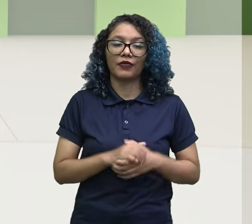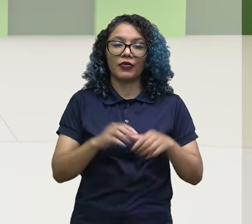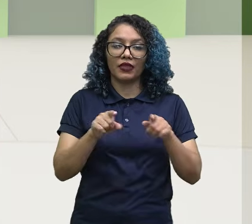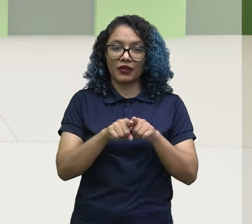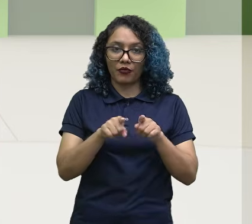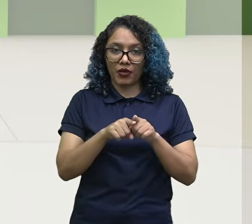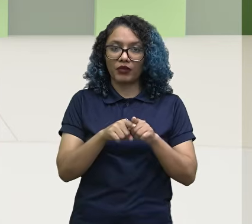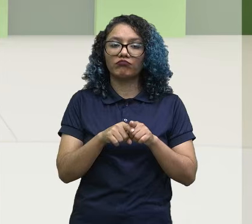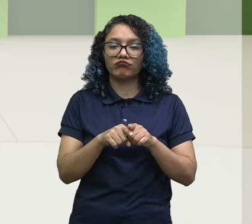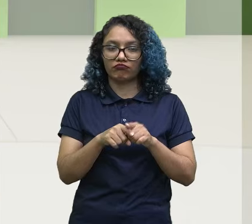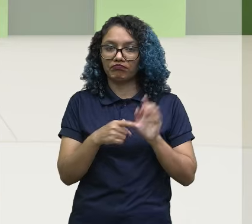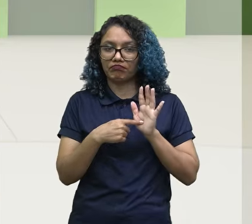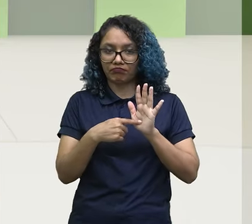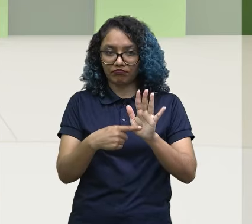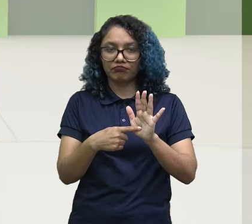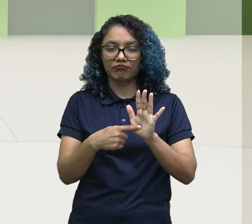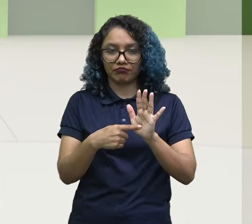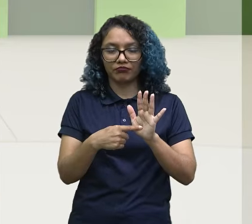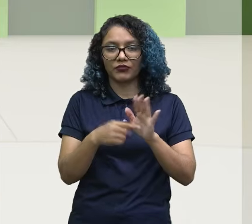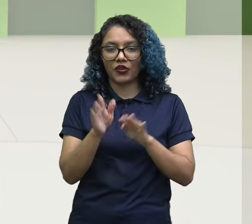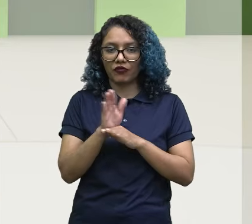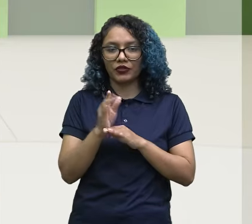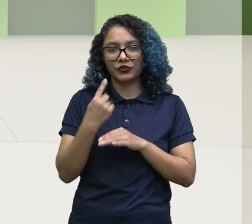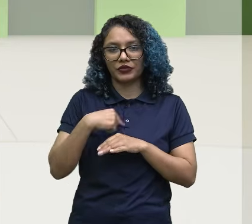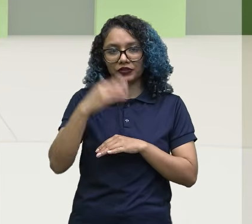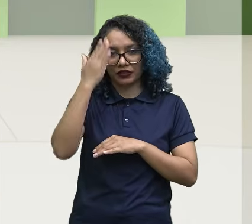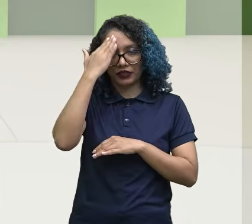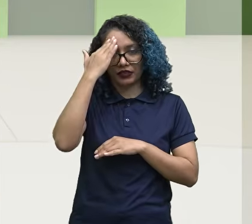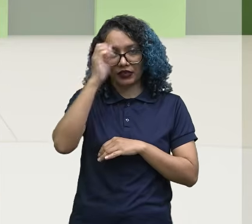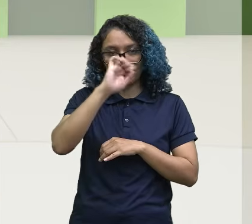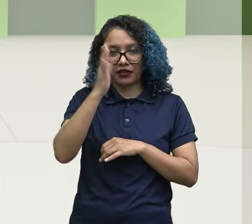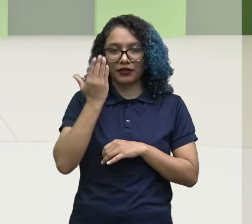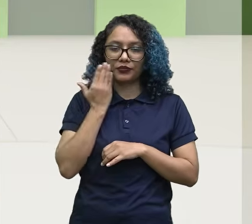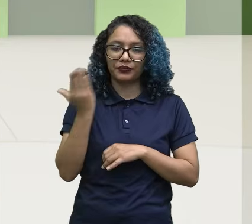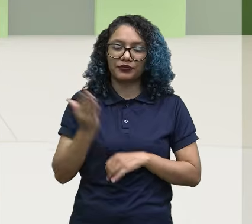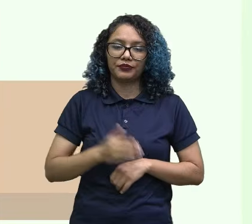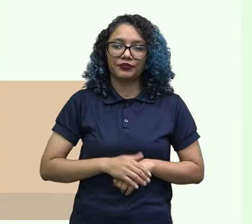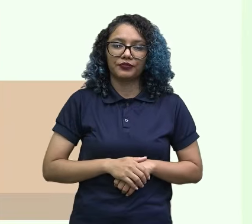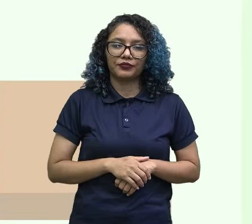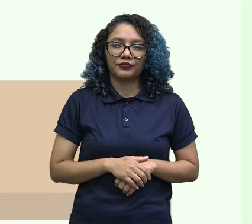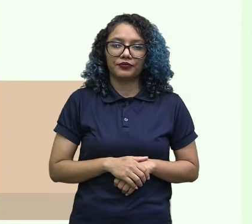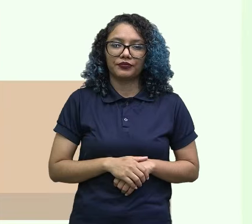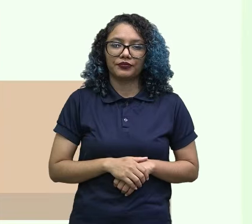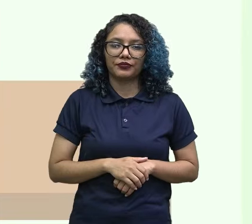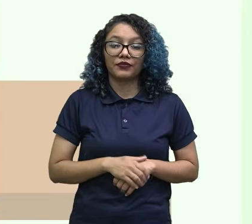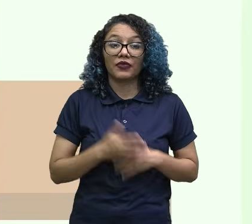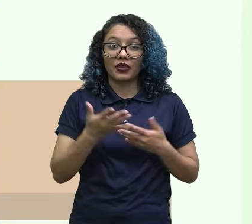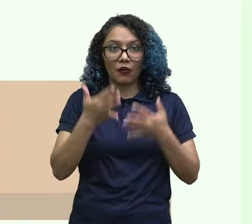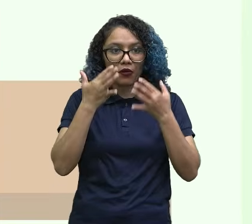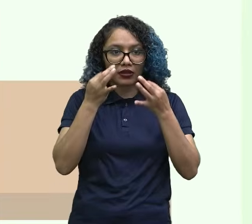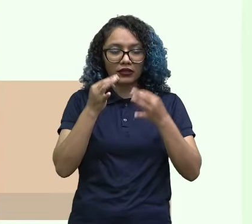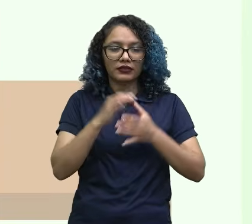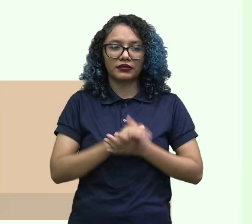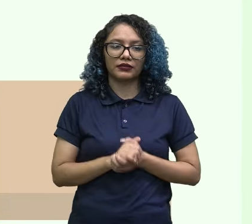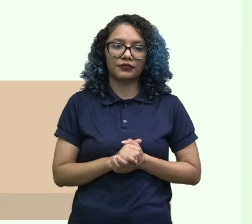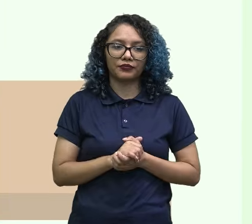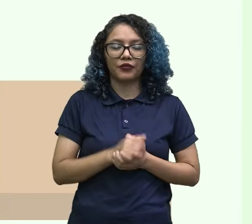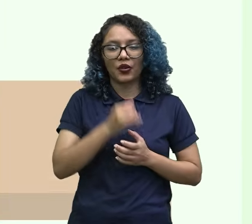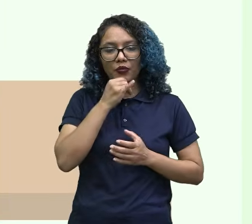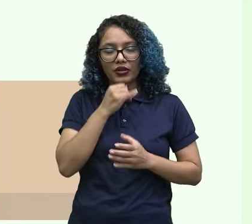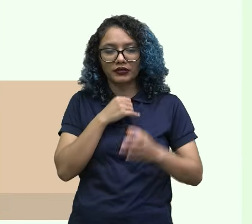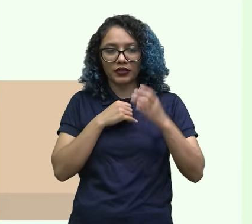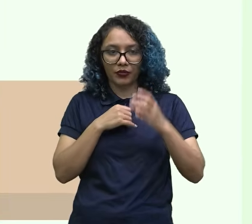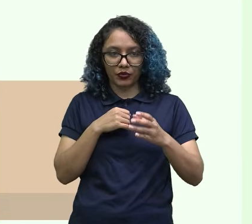animação, tá? Para entender melhor como se dá esse processo, olha só. Considere que uma cuba eletrolítica